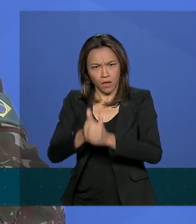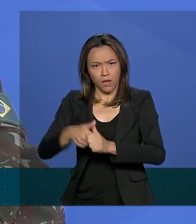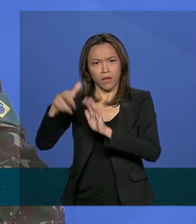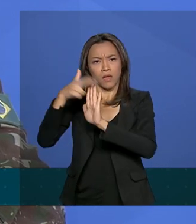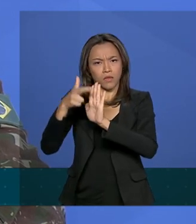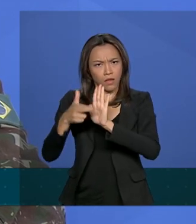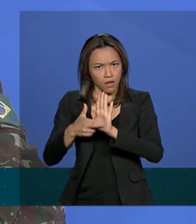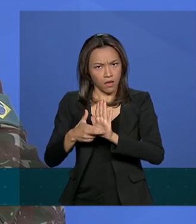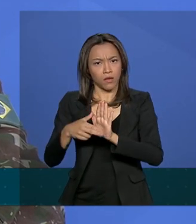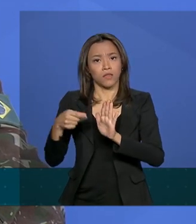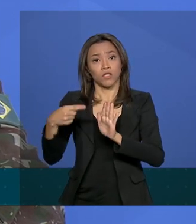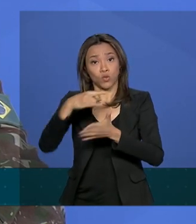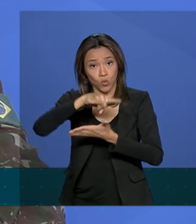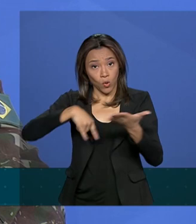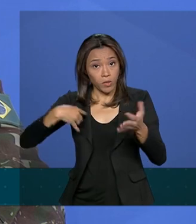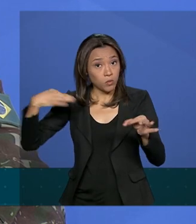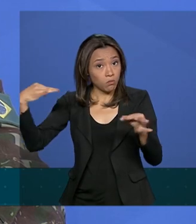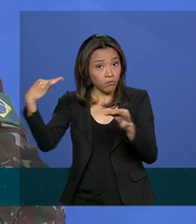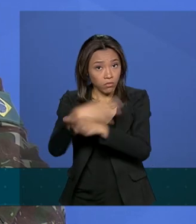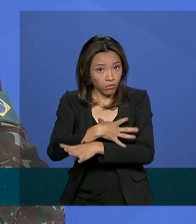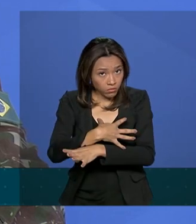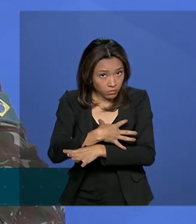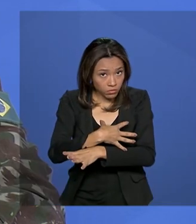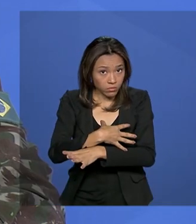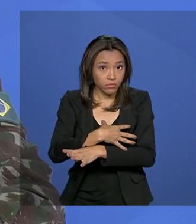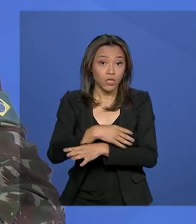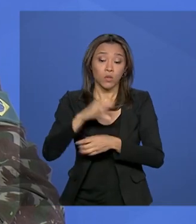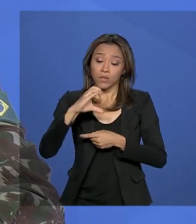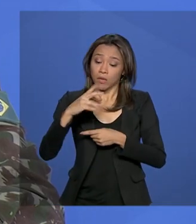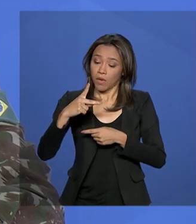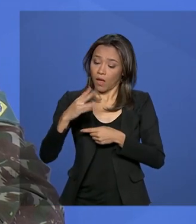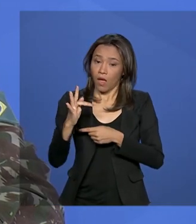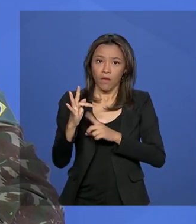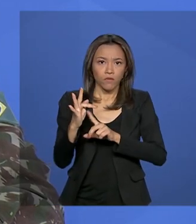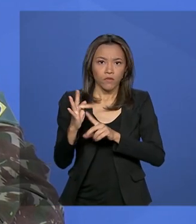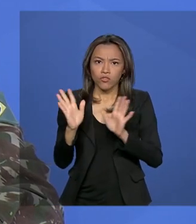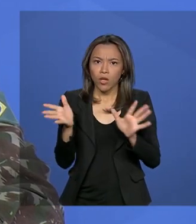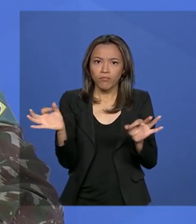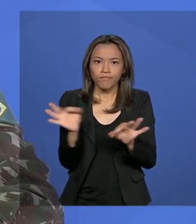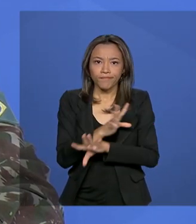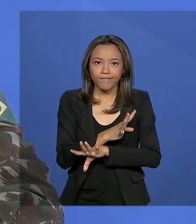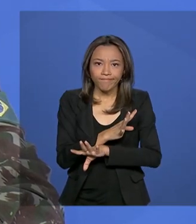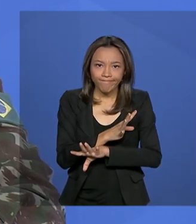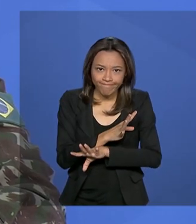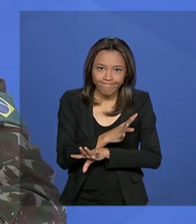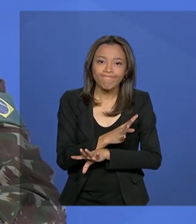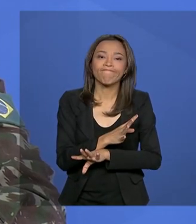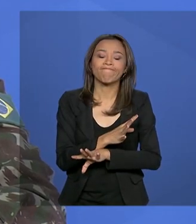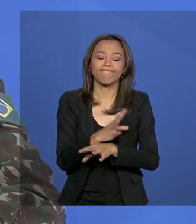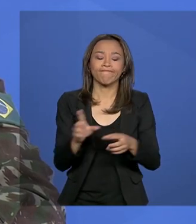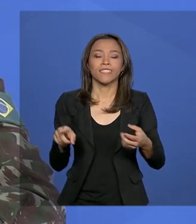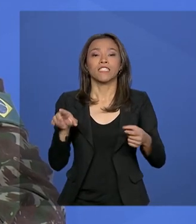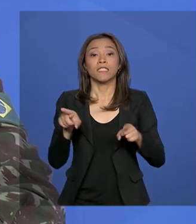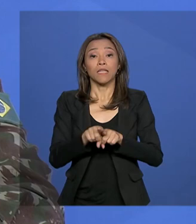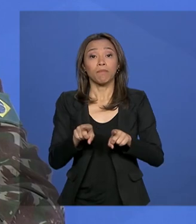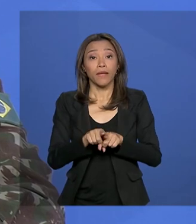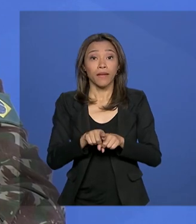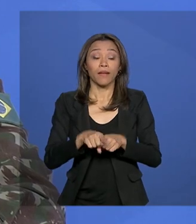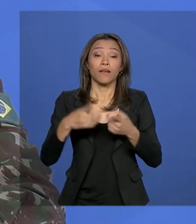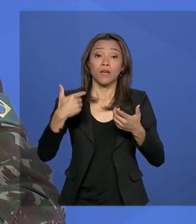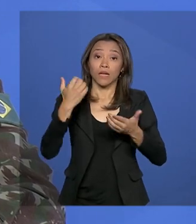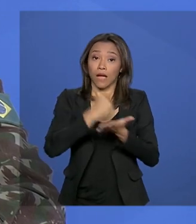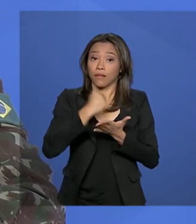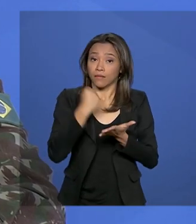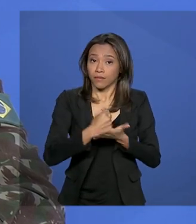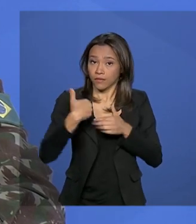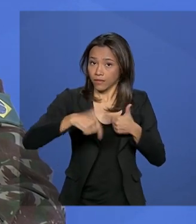já saem prontos. O CPF já sai retirado. Em alguns casos, a carteira de